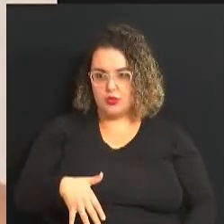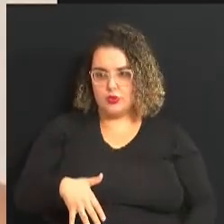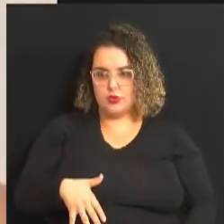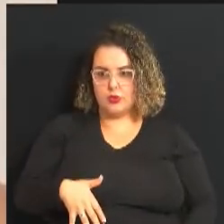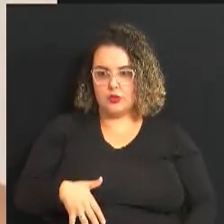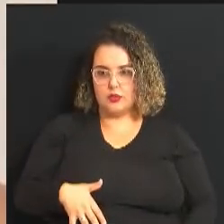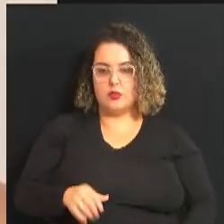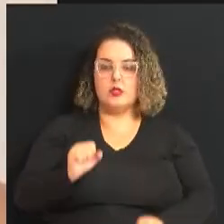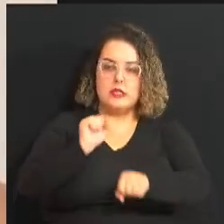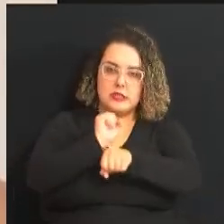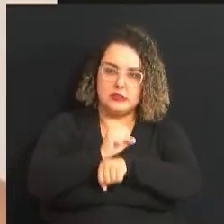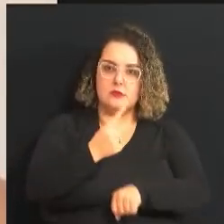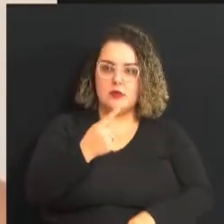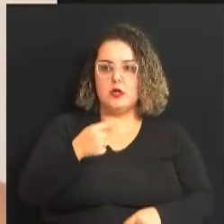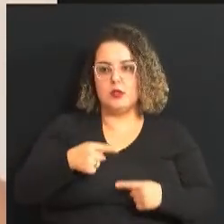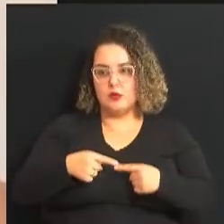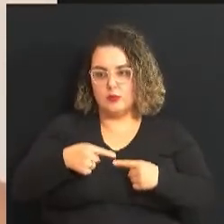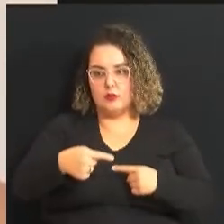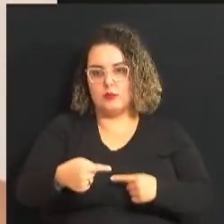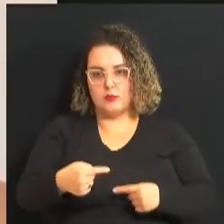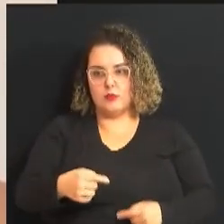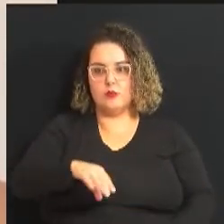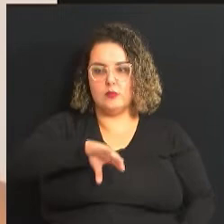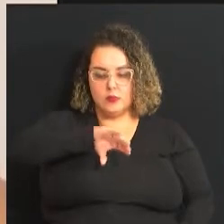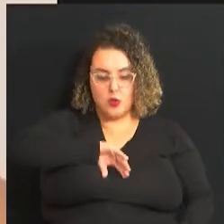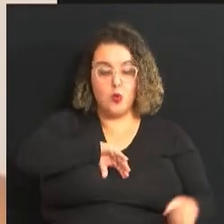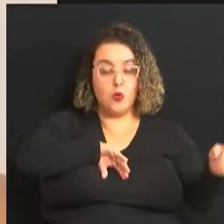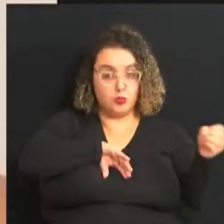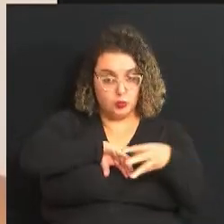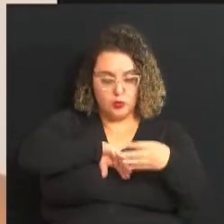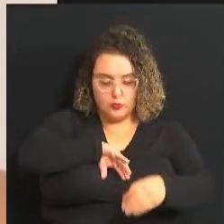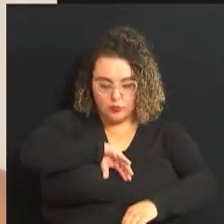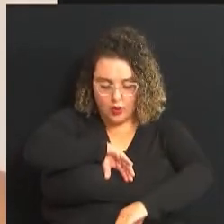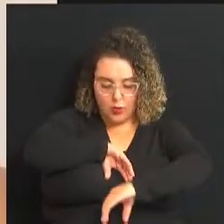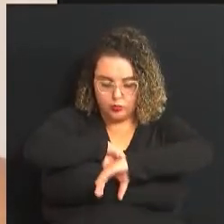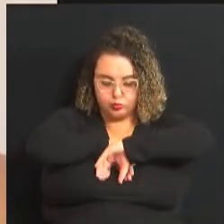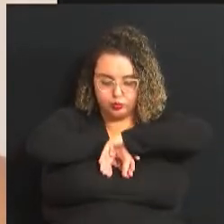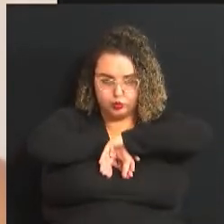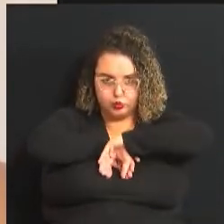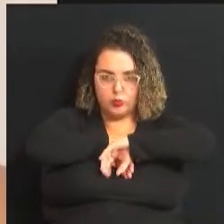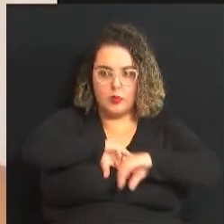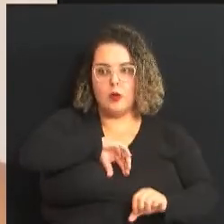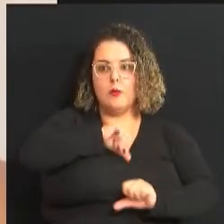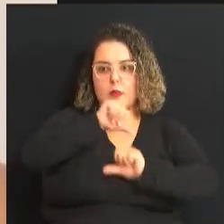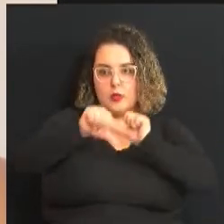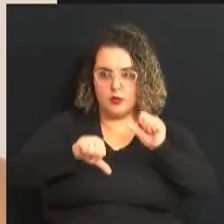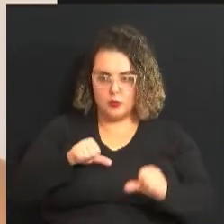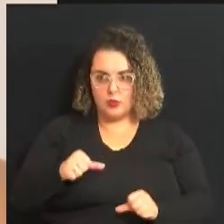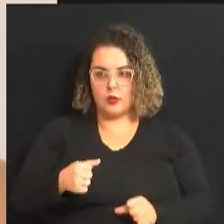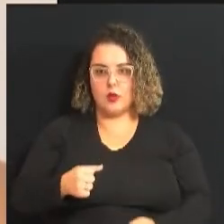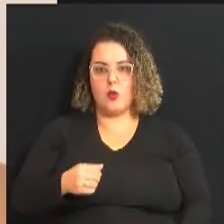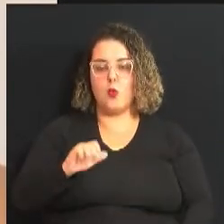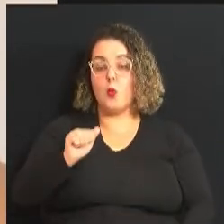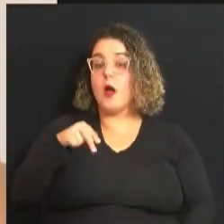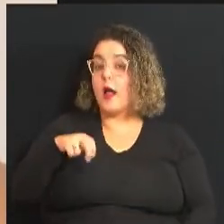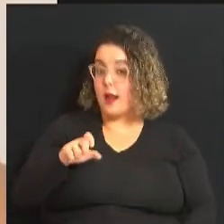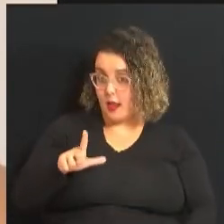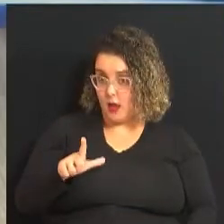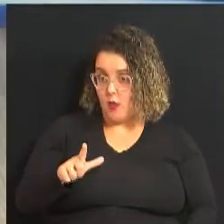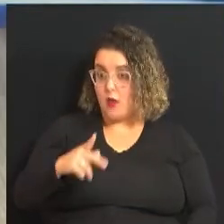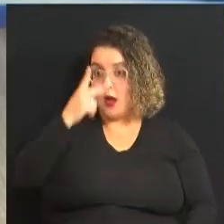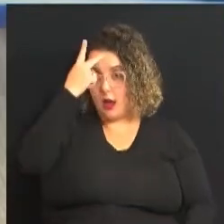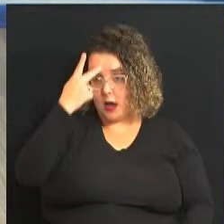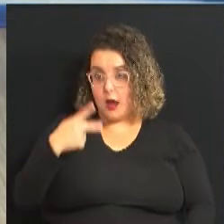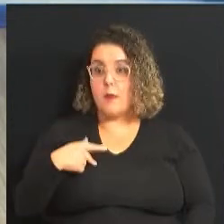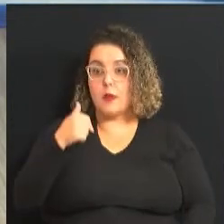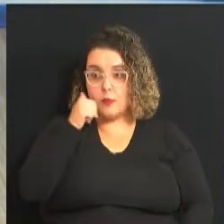espera uma semana e coloca novo anel. O intervalo são 3 semanas para trocar o anel. E a própria mulher consegue